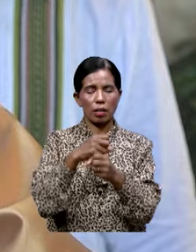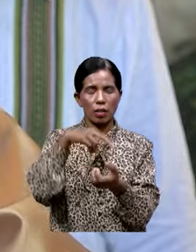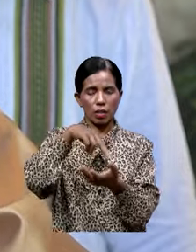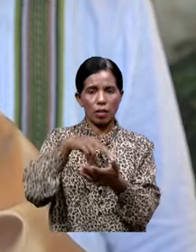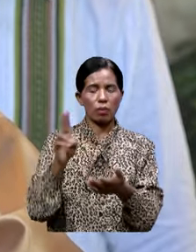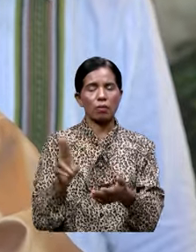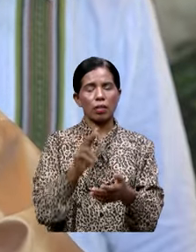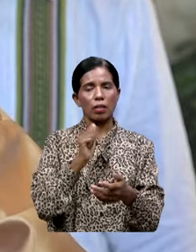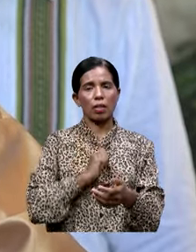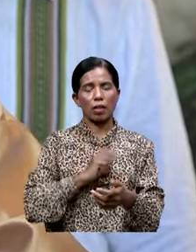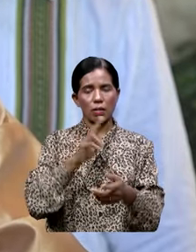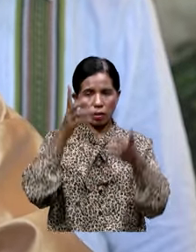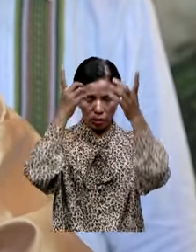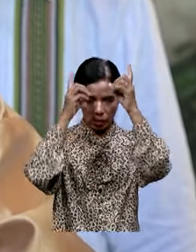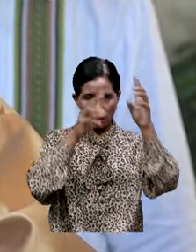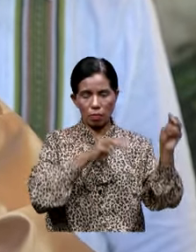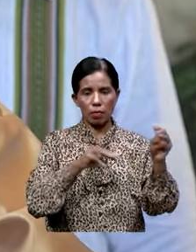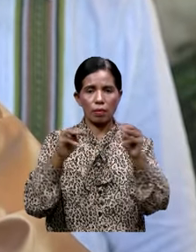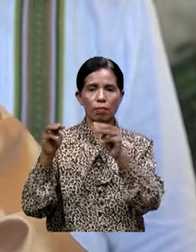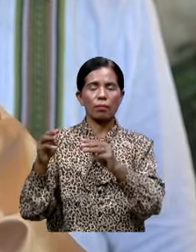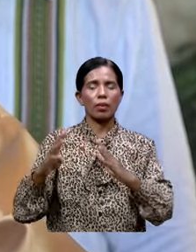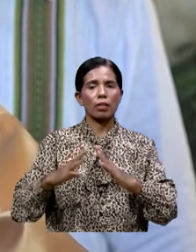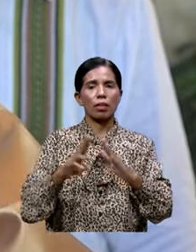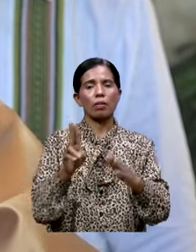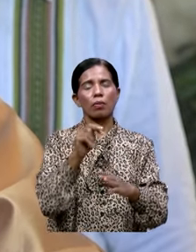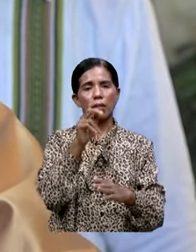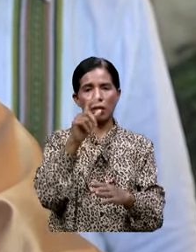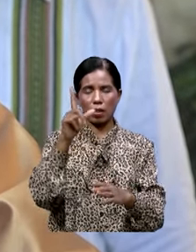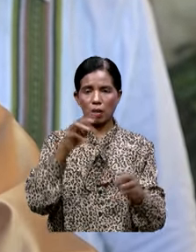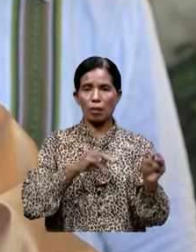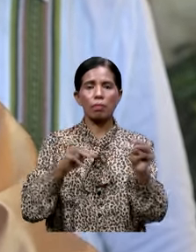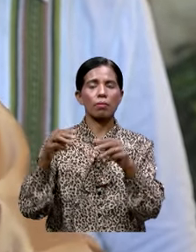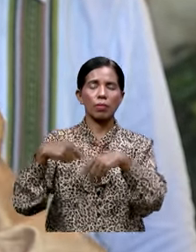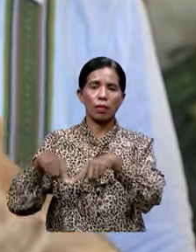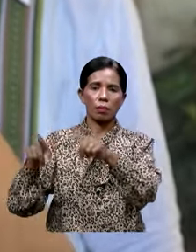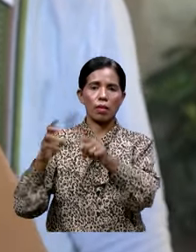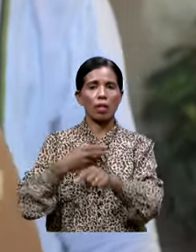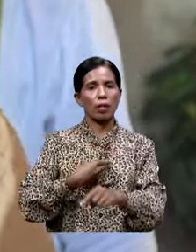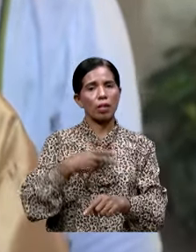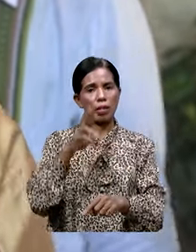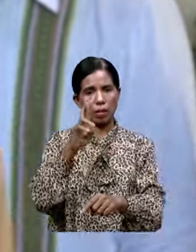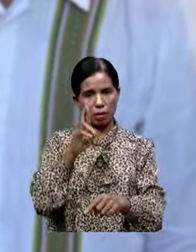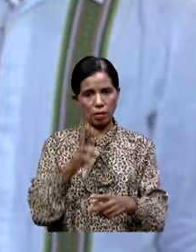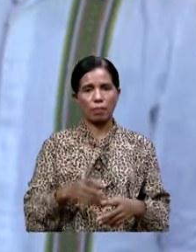e a Ileu, não decide ou de muda fale cidade universitária, né, Barreira. Luciana Amaral, Adertes Ximenez, GM.